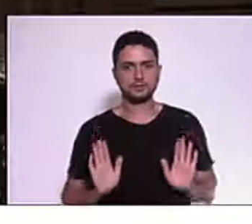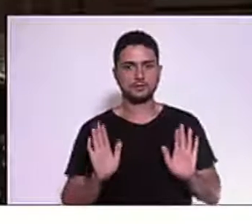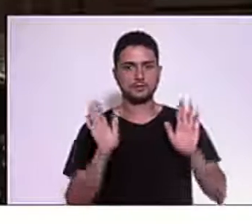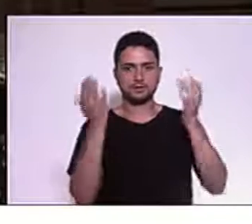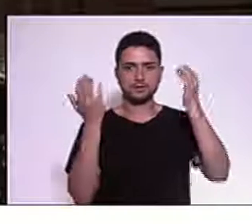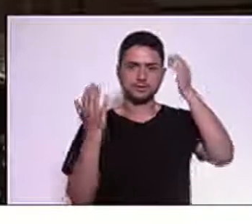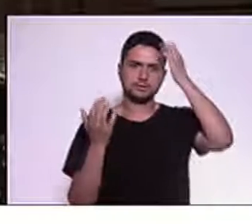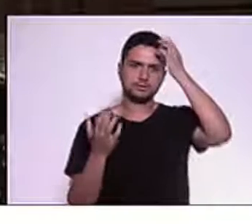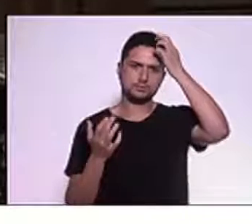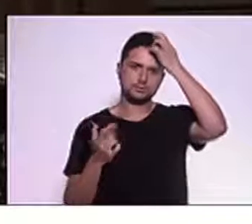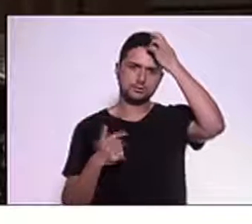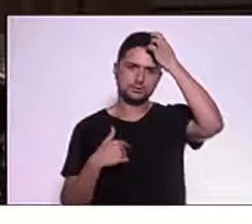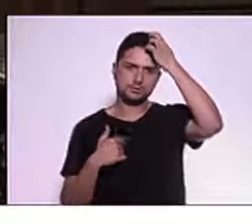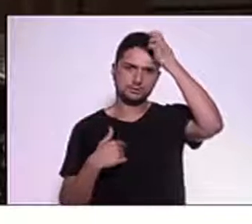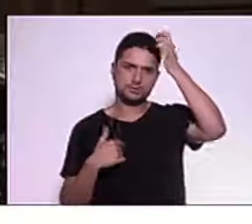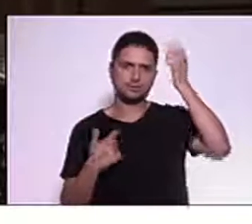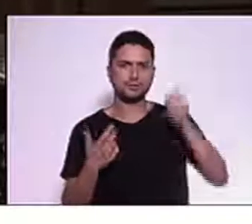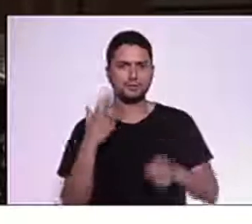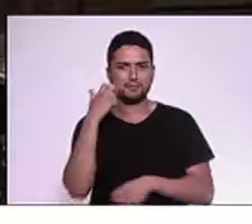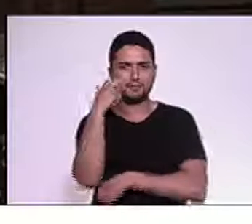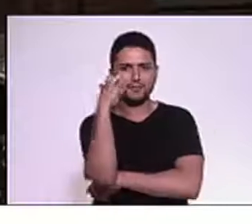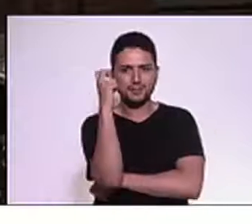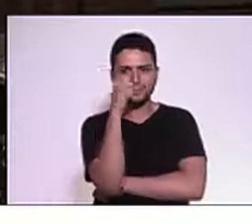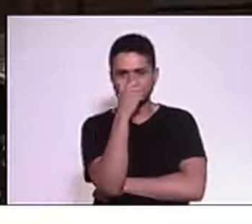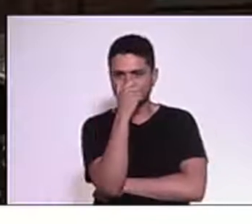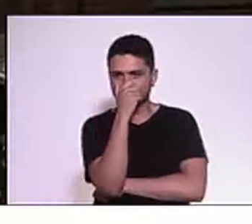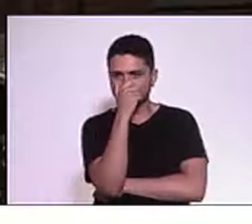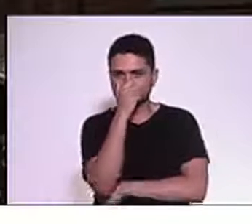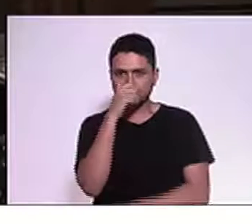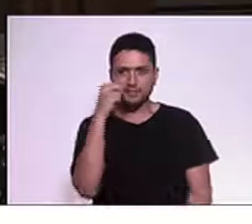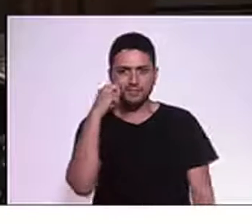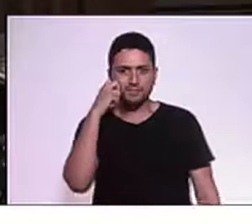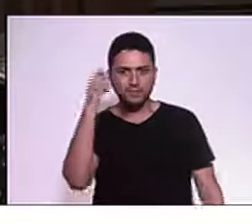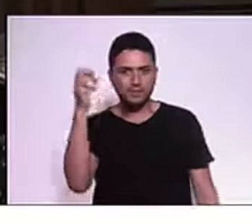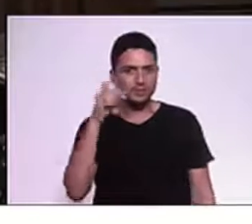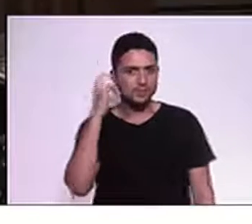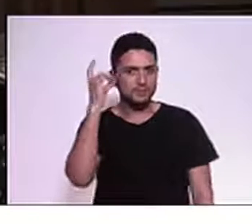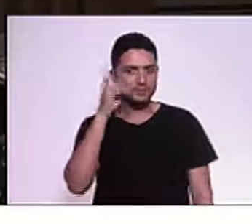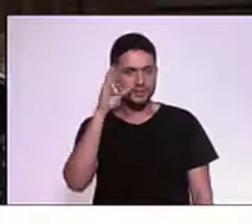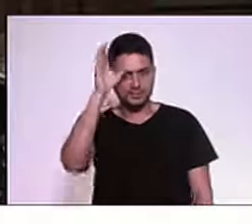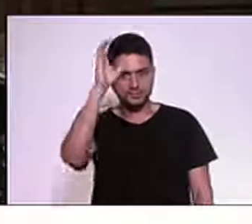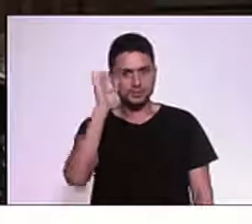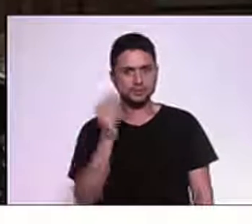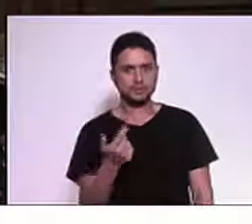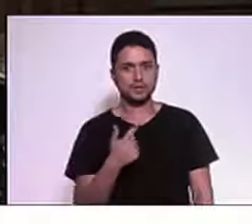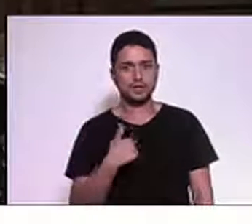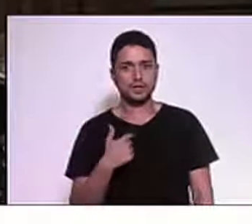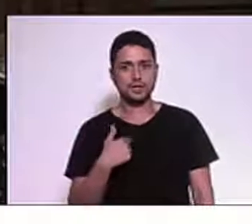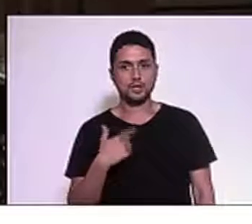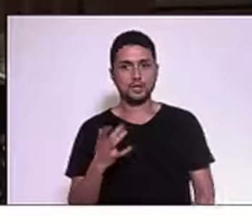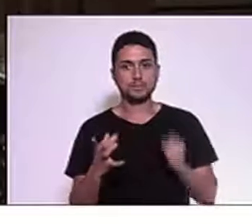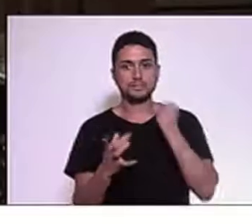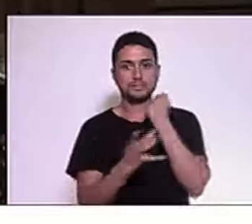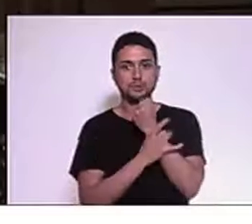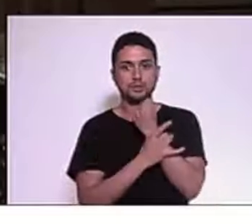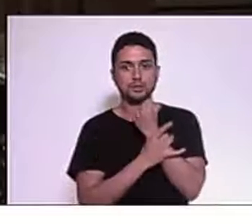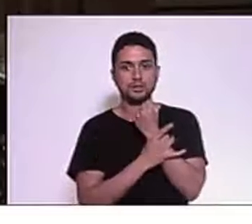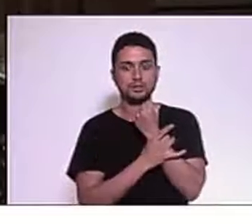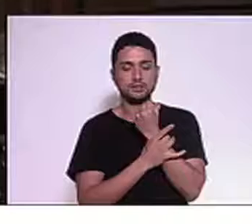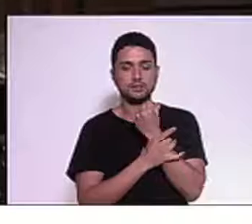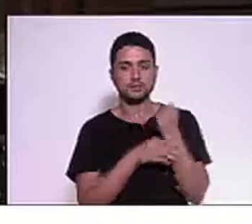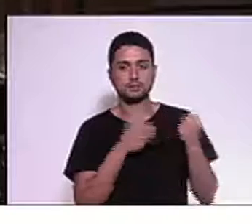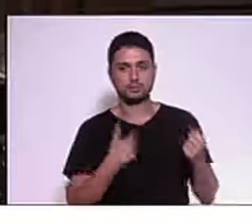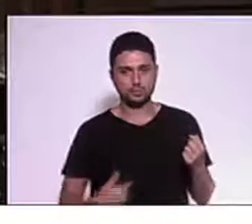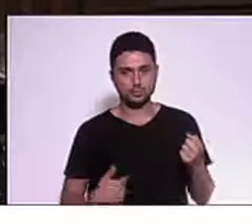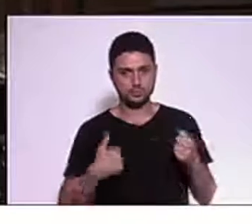comemoração, quero dizer que fiquei envergonhada, deputada Tia Ju, como profissional da segurança pública,